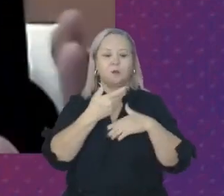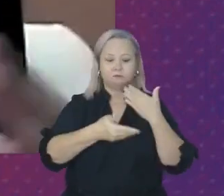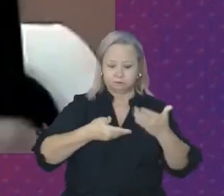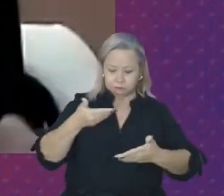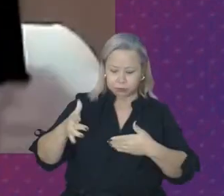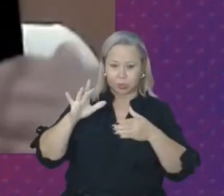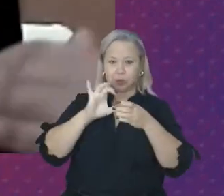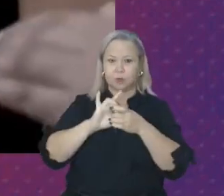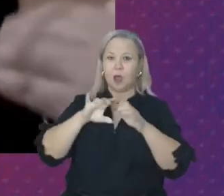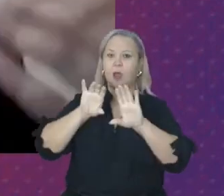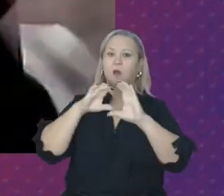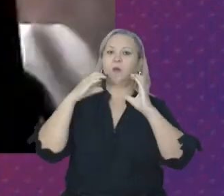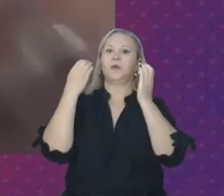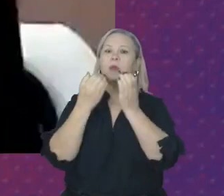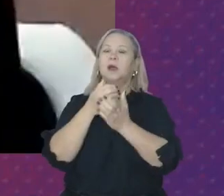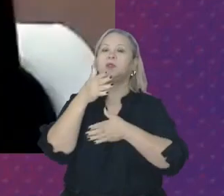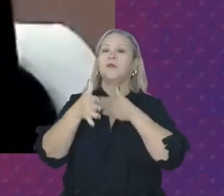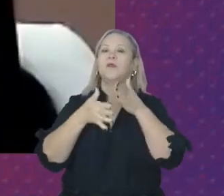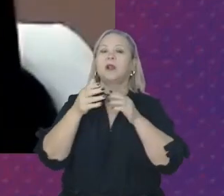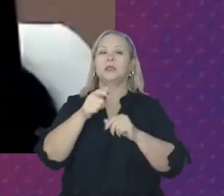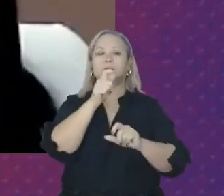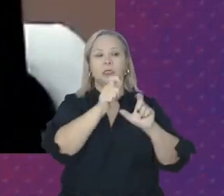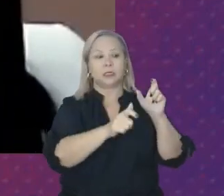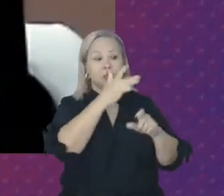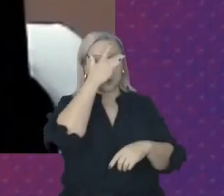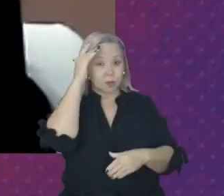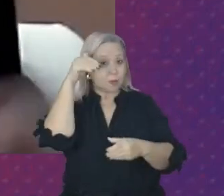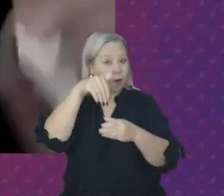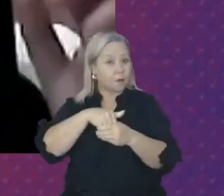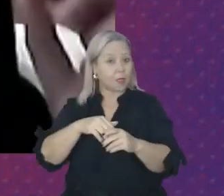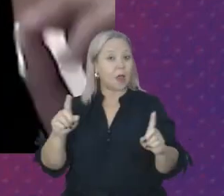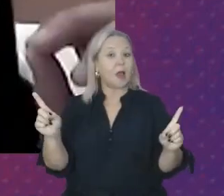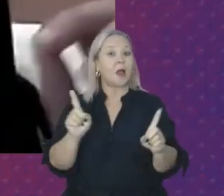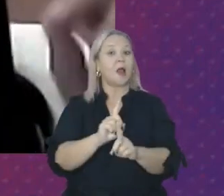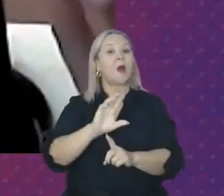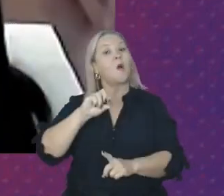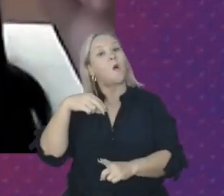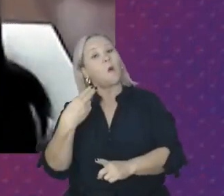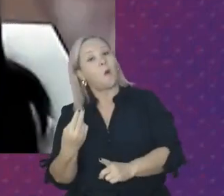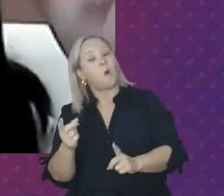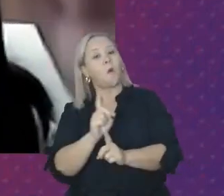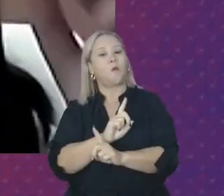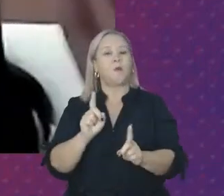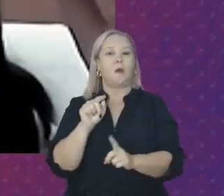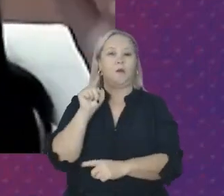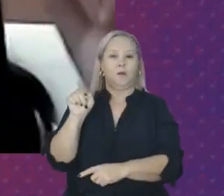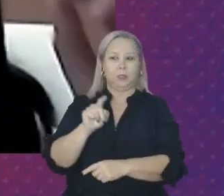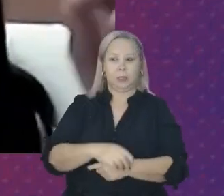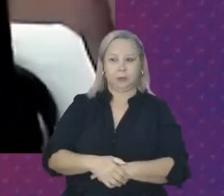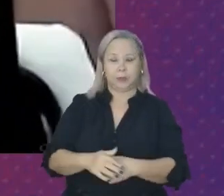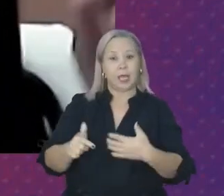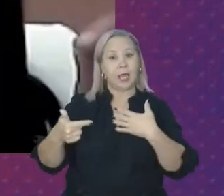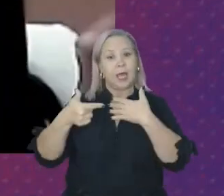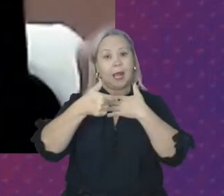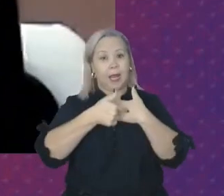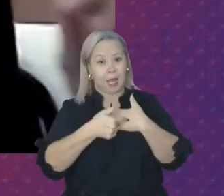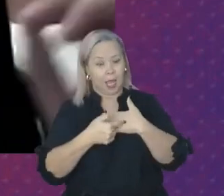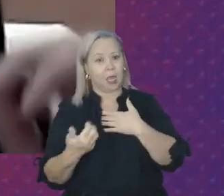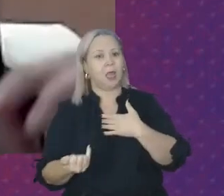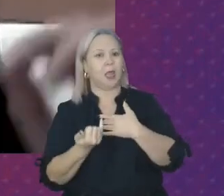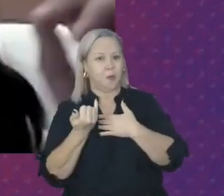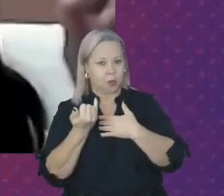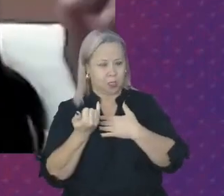vão dizer se essas pessoas vão votar ou não em você. Então, like é